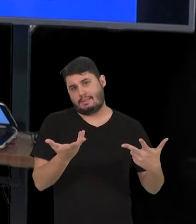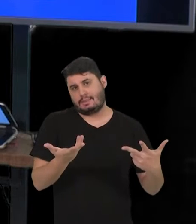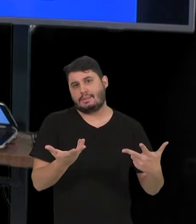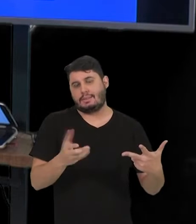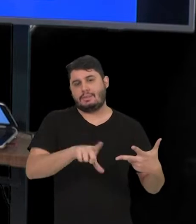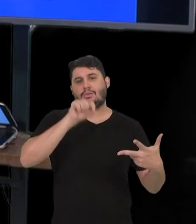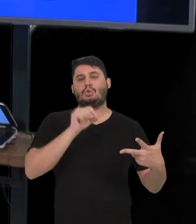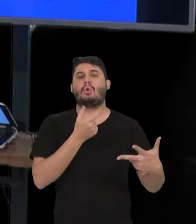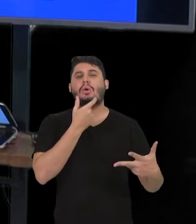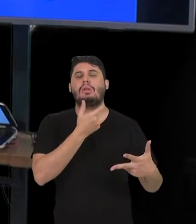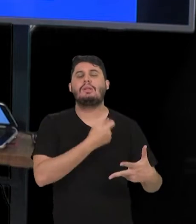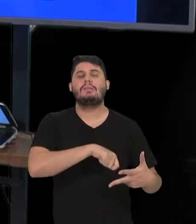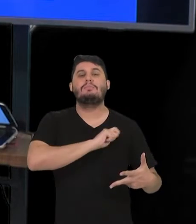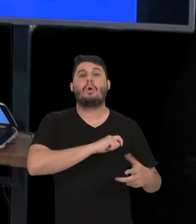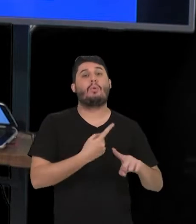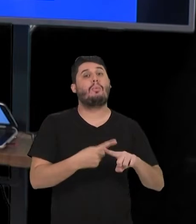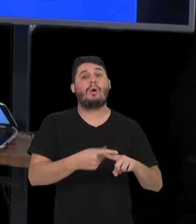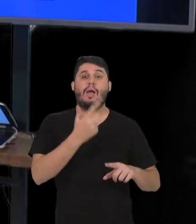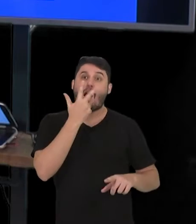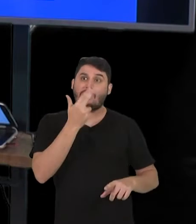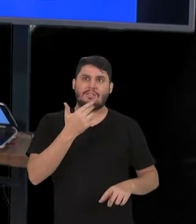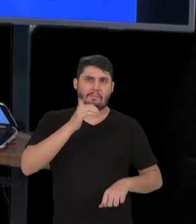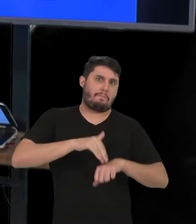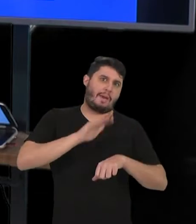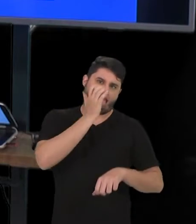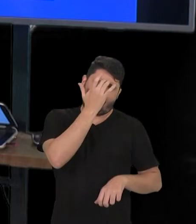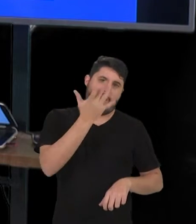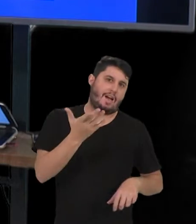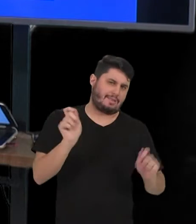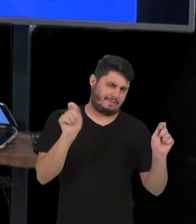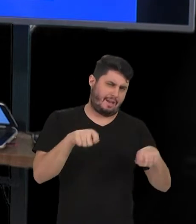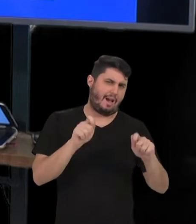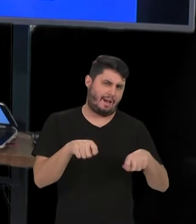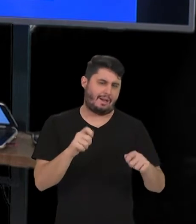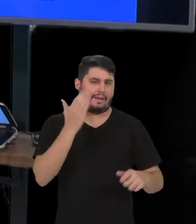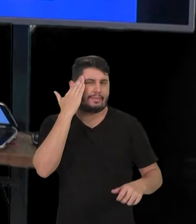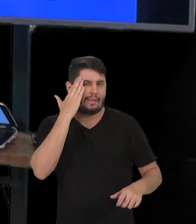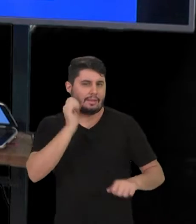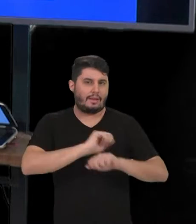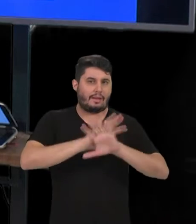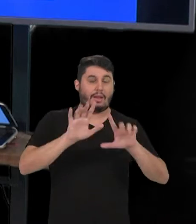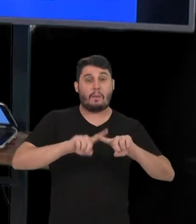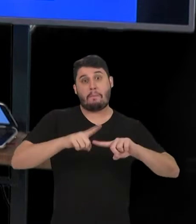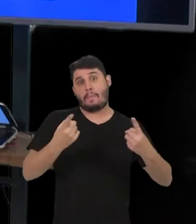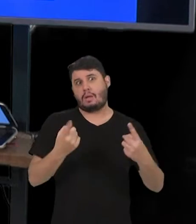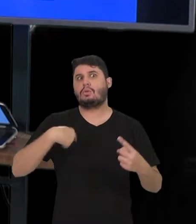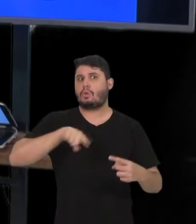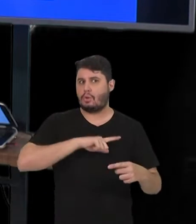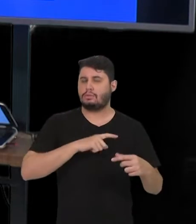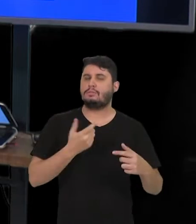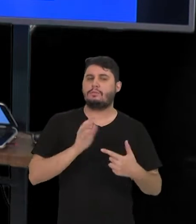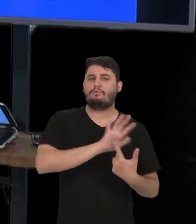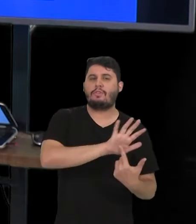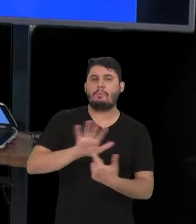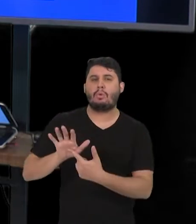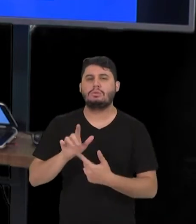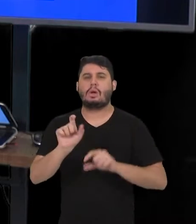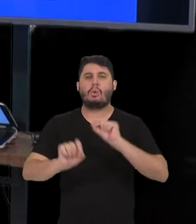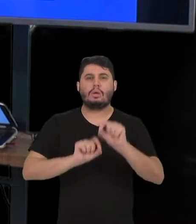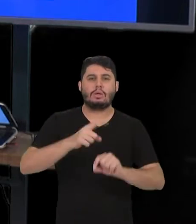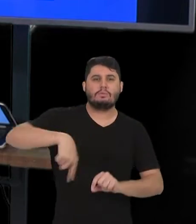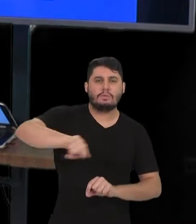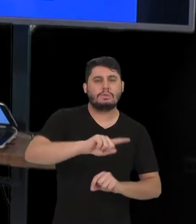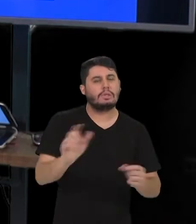contradição, por achar que o espanhol é mais fácil do que o inglês. E a gente vai tentar derrubar um pouco esse mito, né? Nada contra a turma de espanhol, mas tentar essa forma